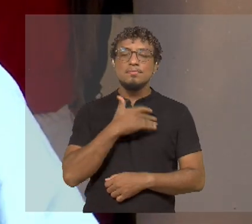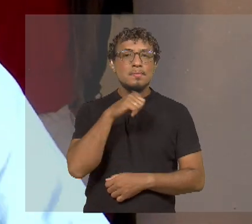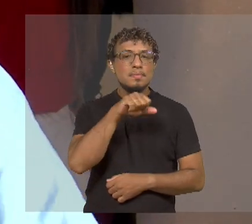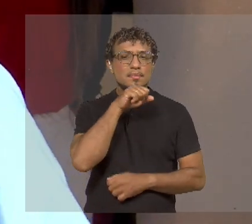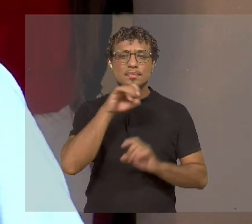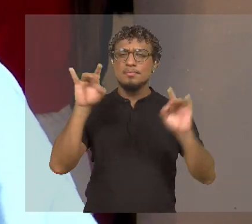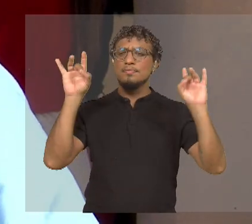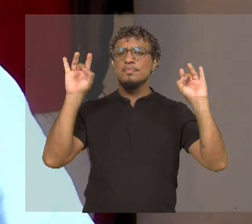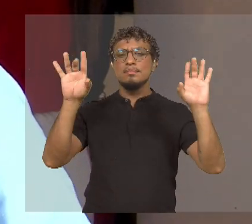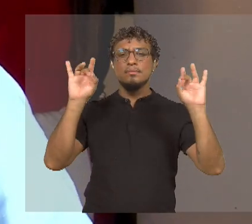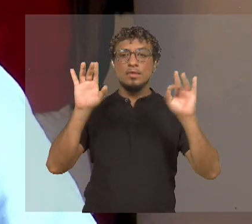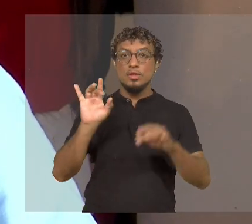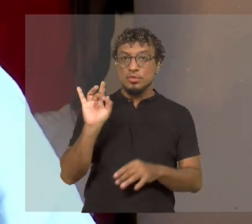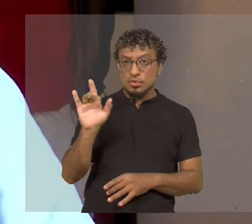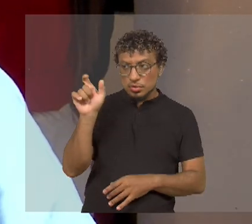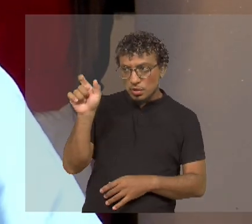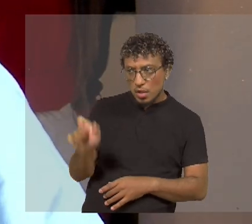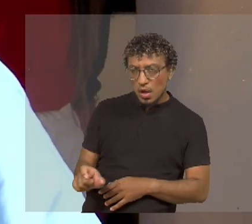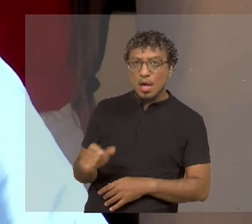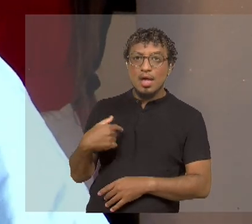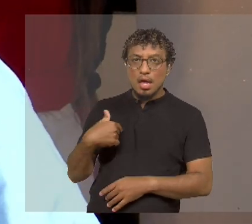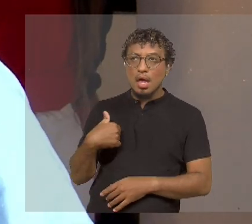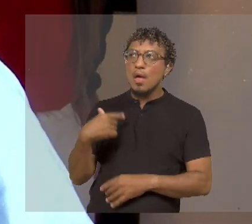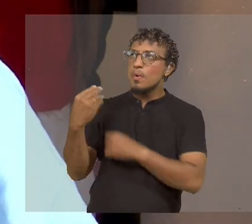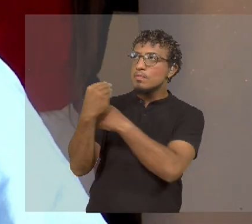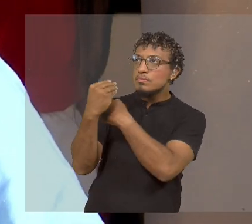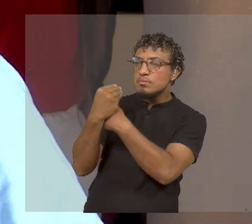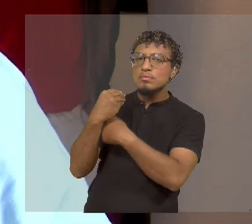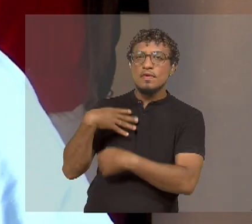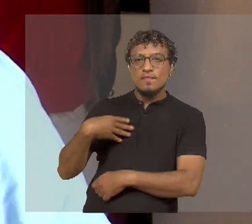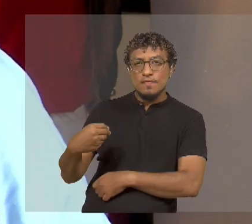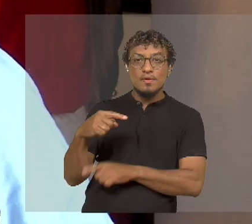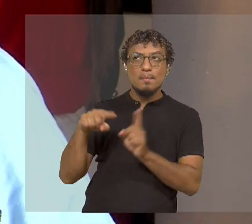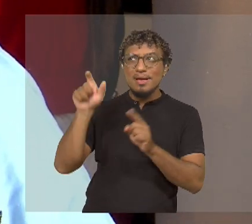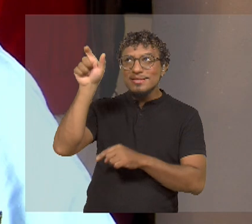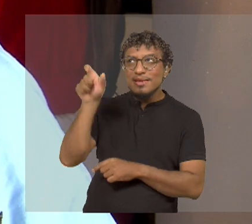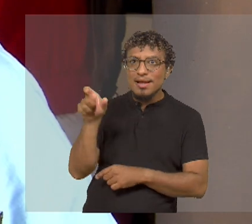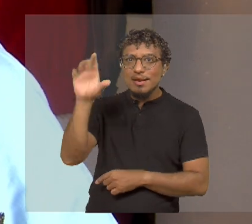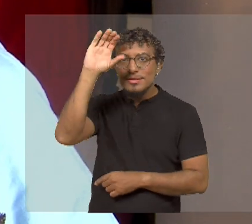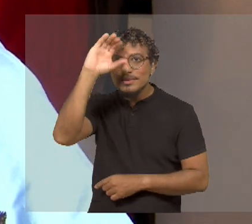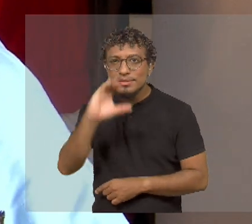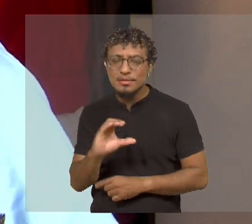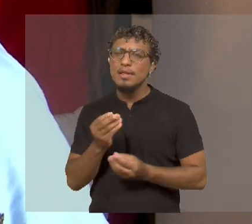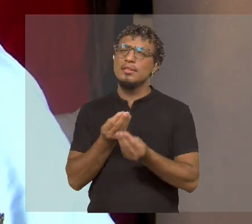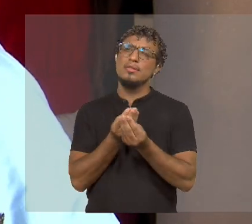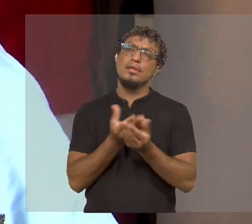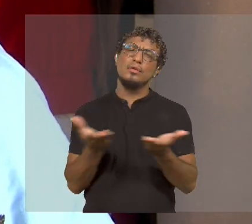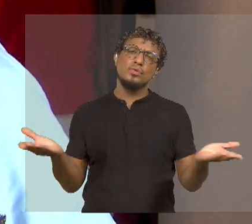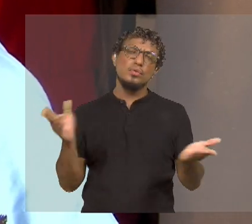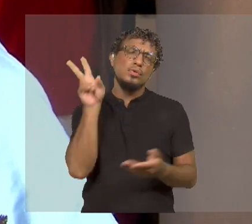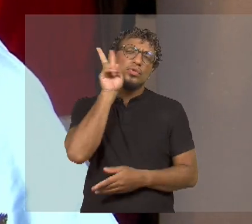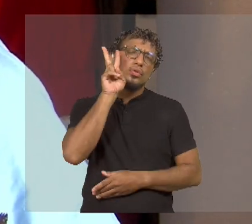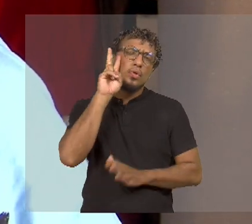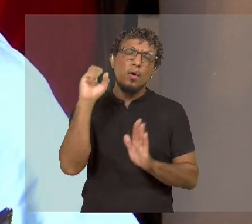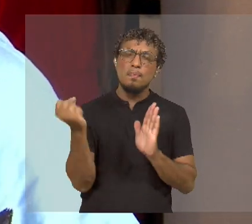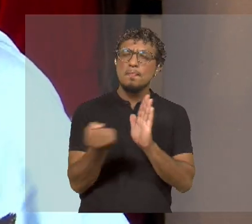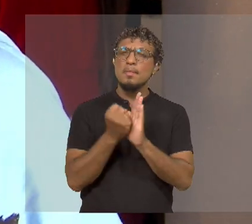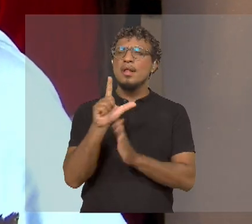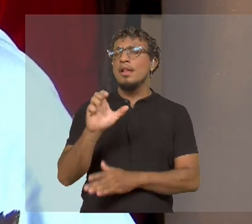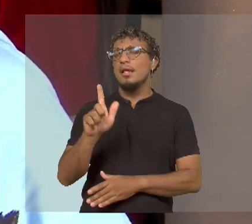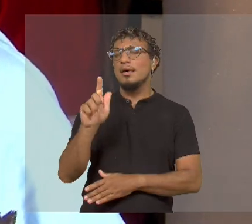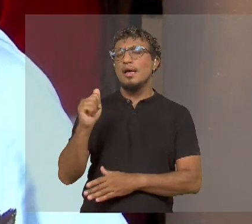né? Não só como filha, mas assim como pessoa, como cidadã. Eu acho que ela deixou um legado, né? de